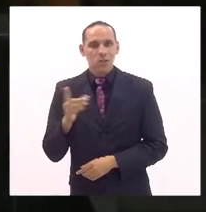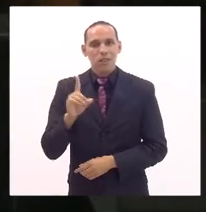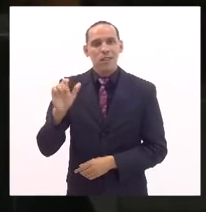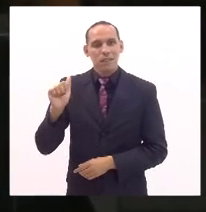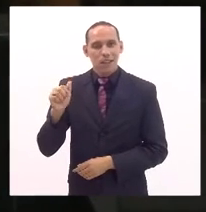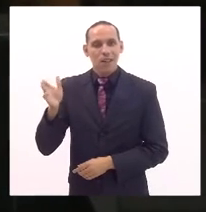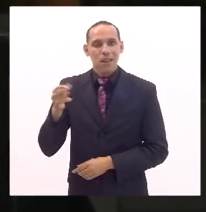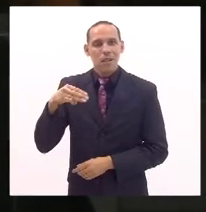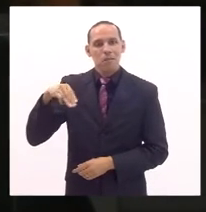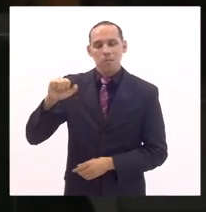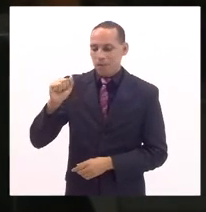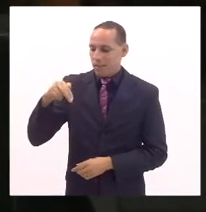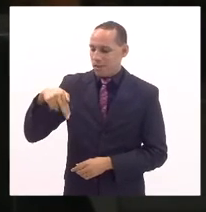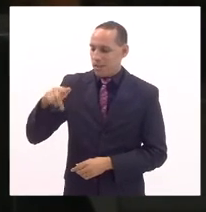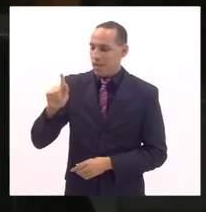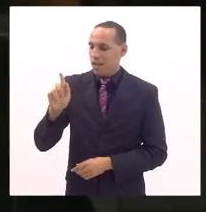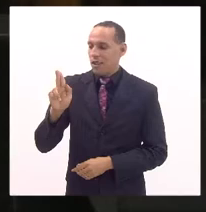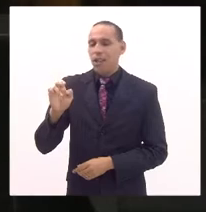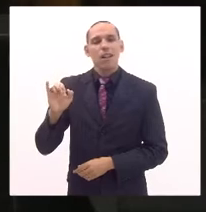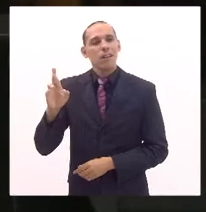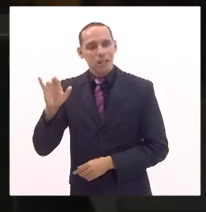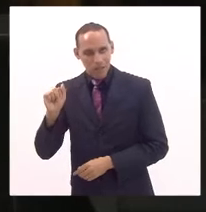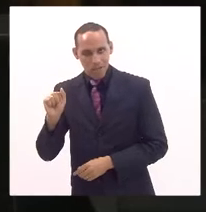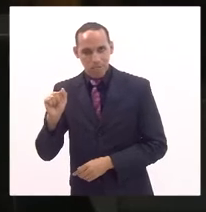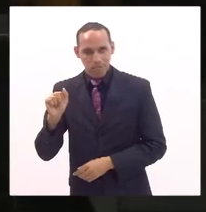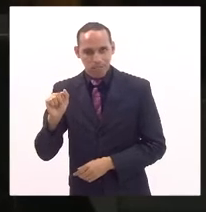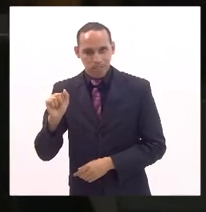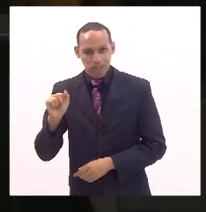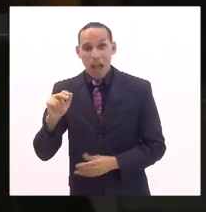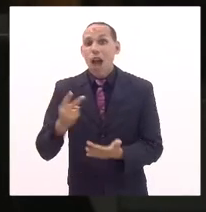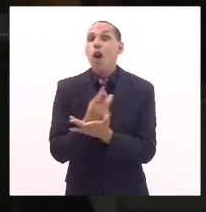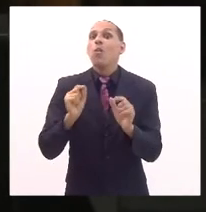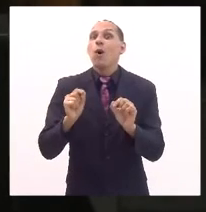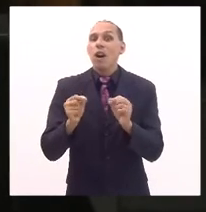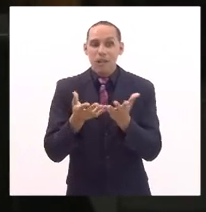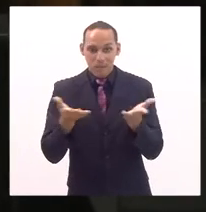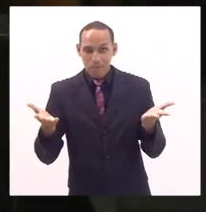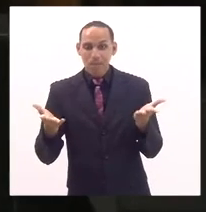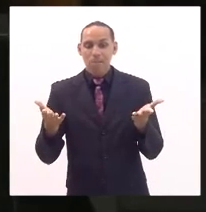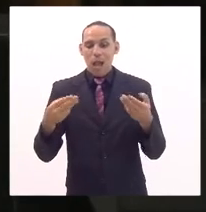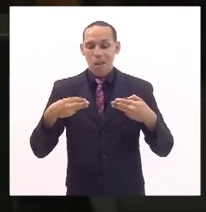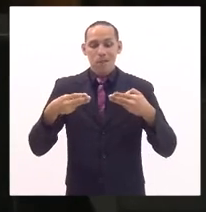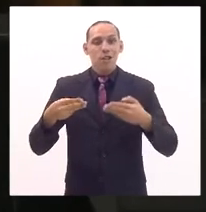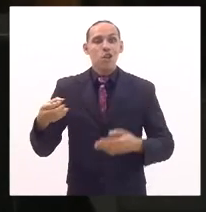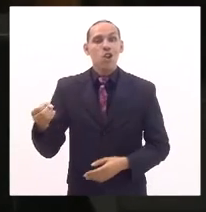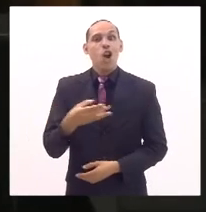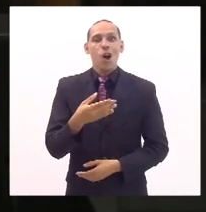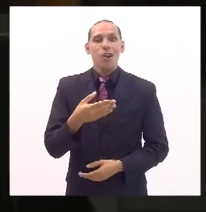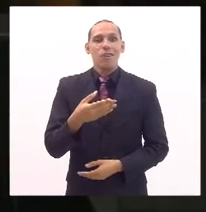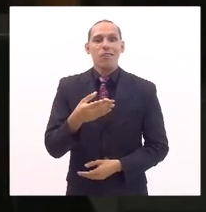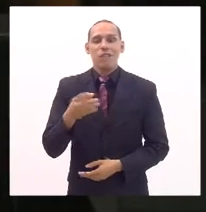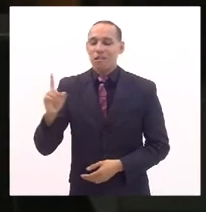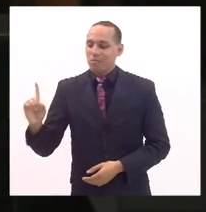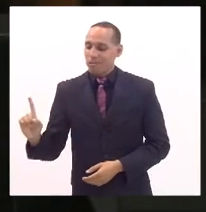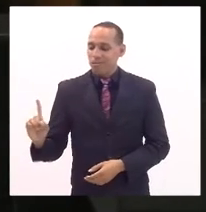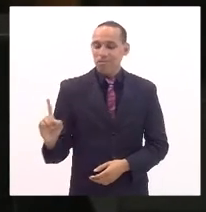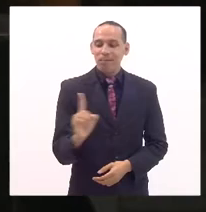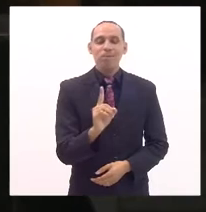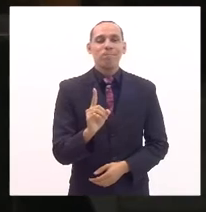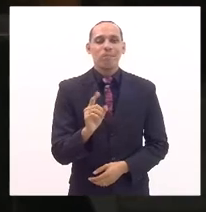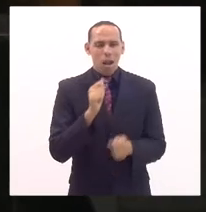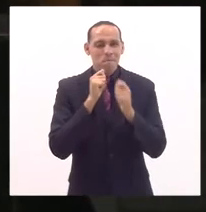aí e o que acontece veio esse novo Ministro e da